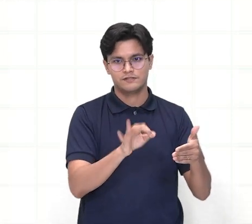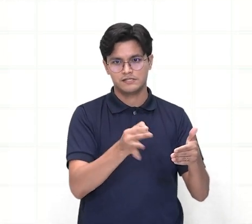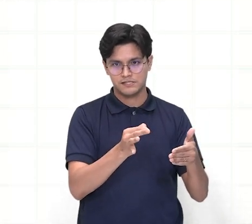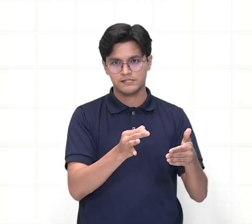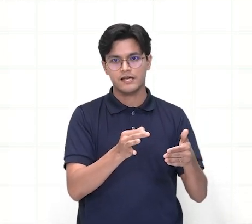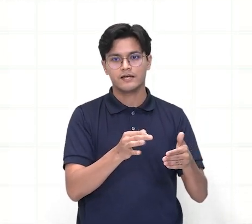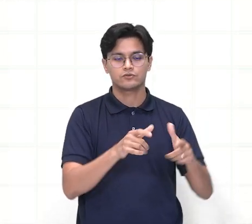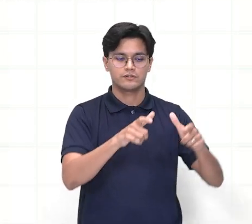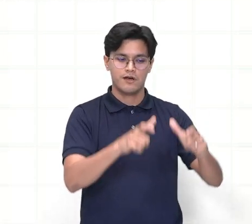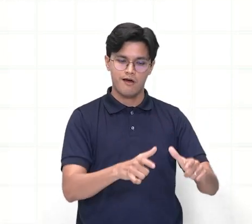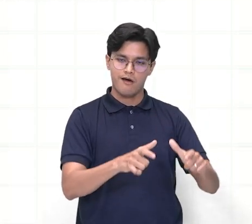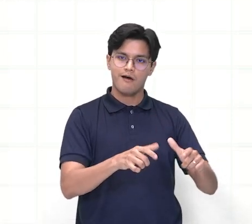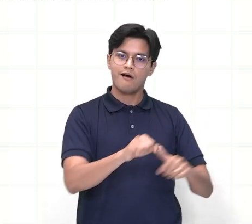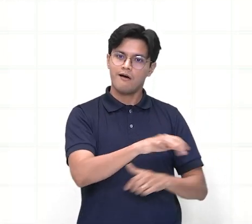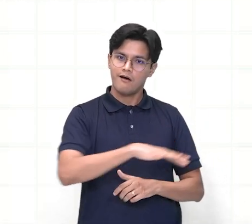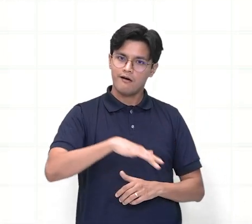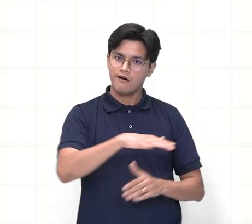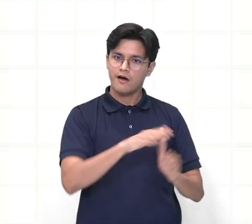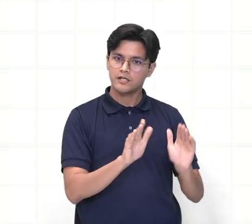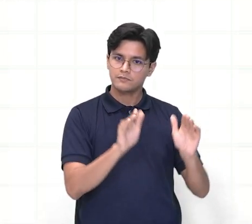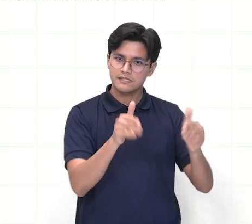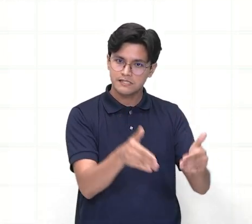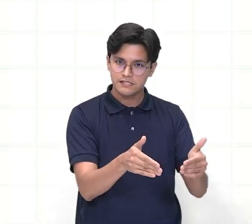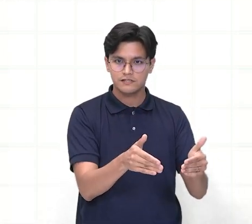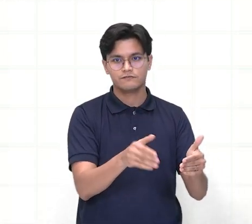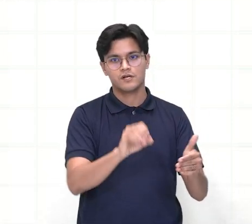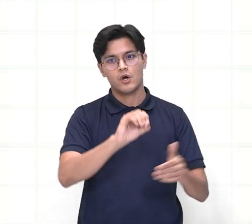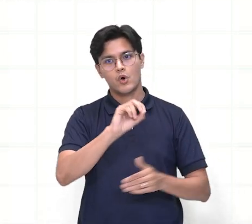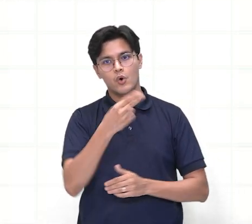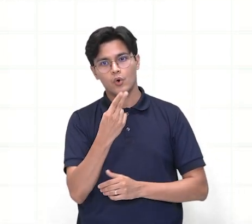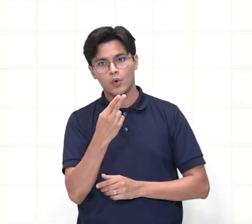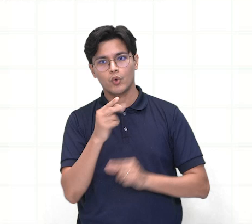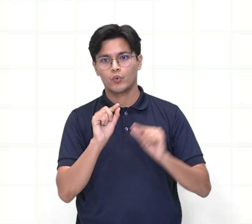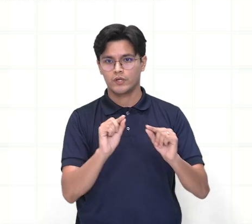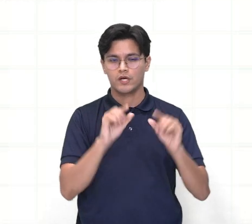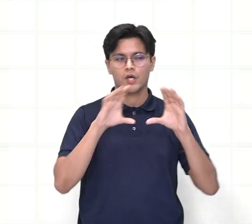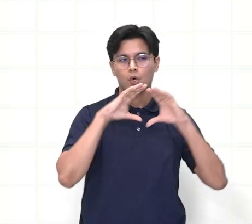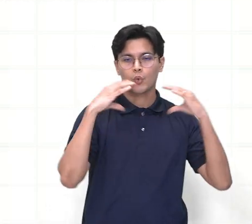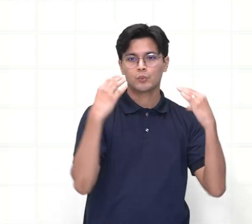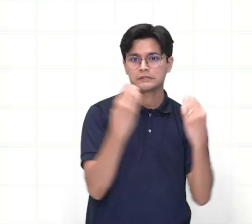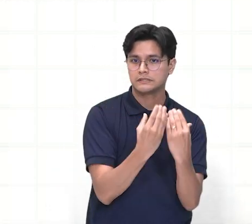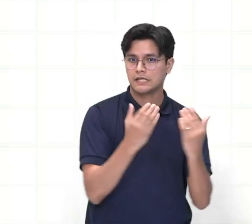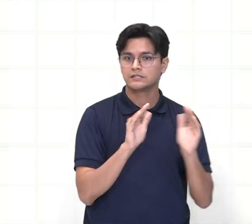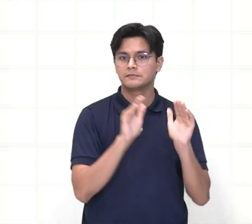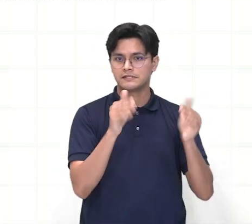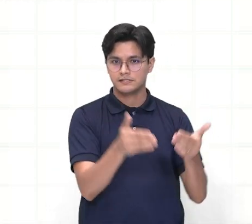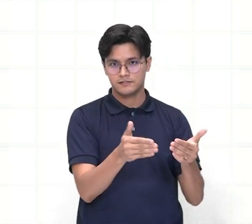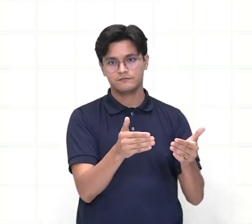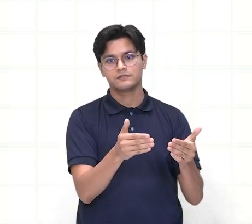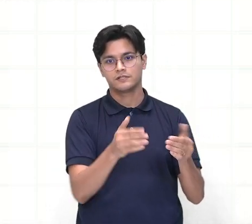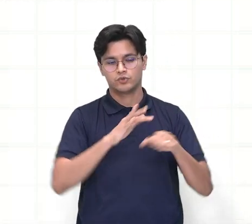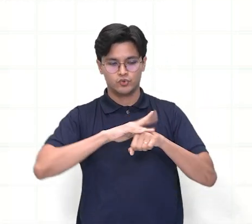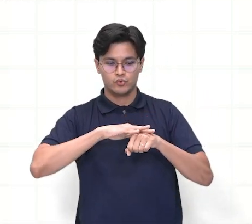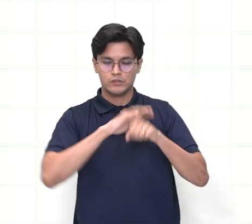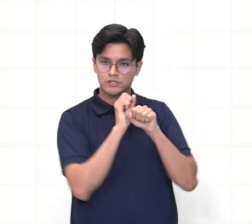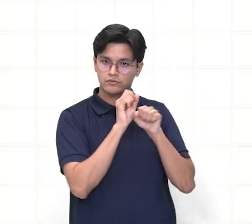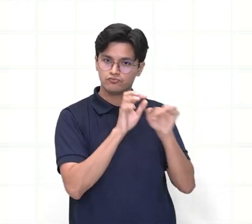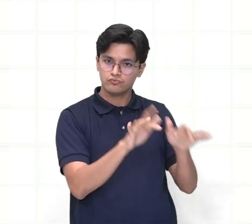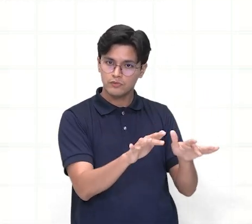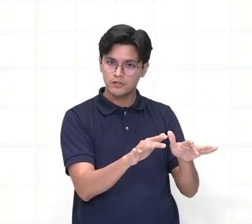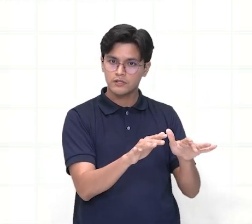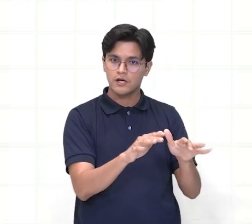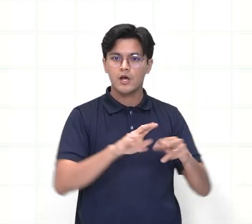uma área, né, muito restrita ou comunidade. Então, por isso que sempre aparece lá